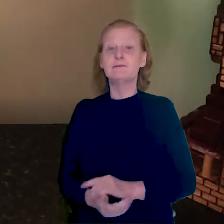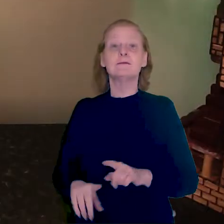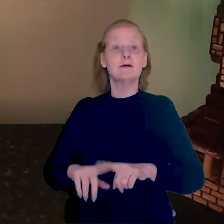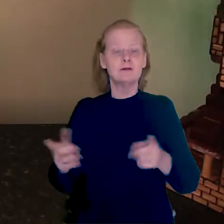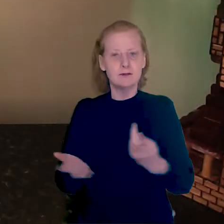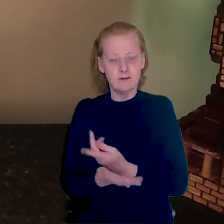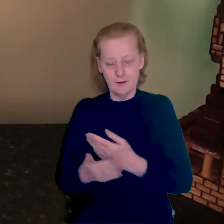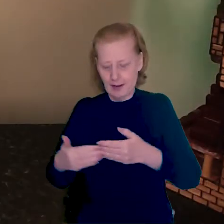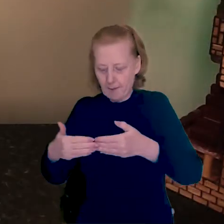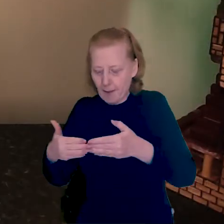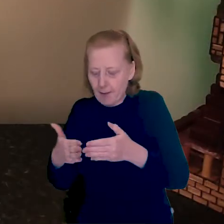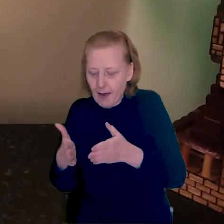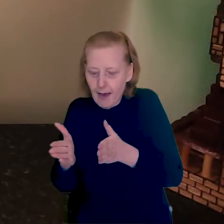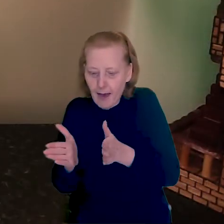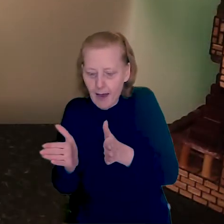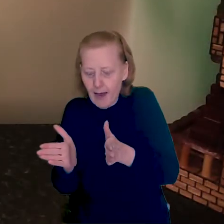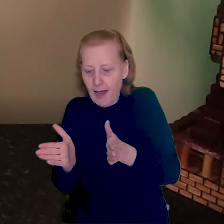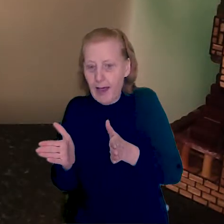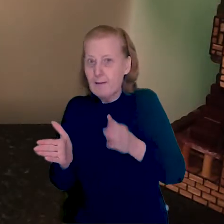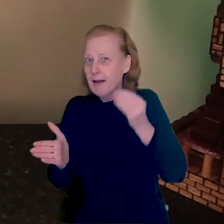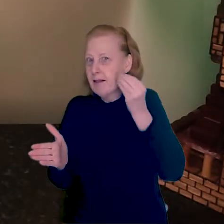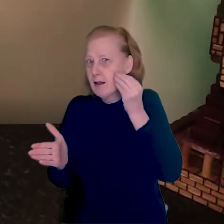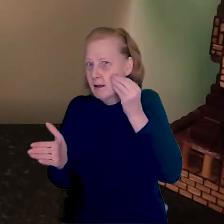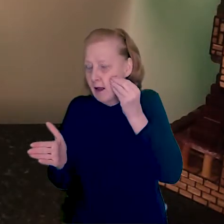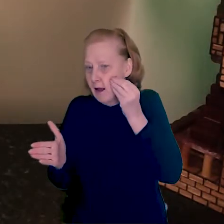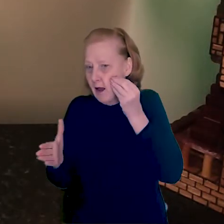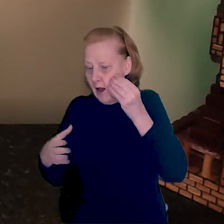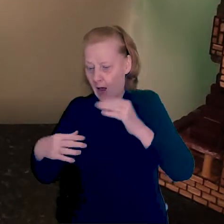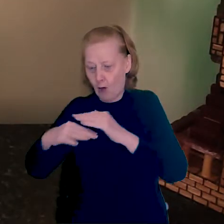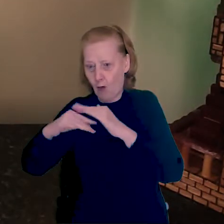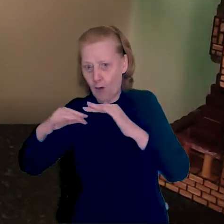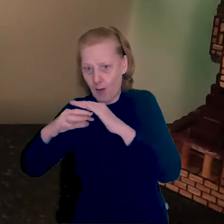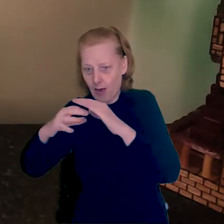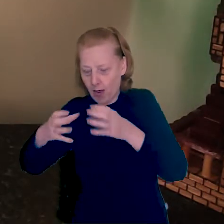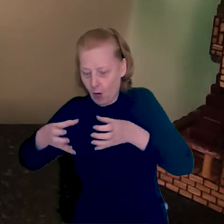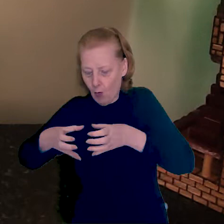A gente vai descascar assim para tentar retirar